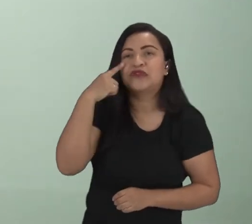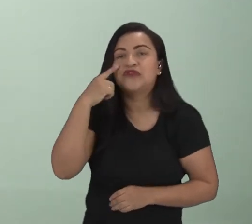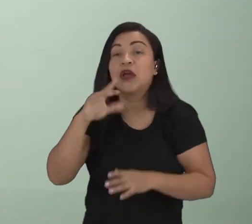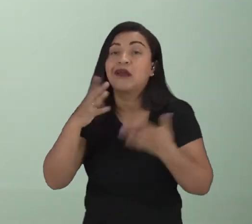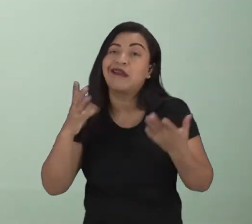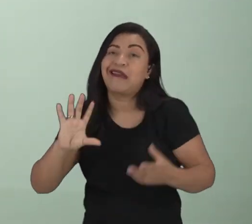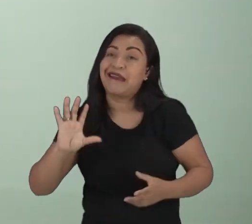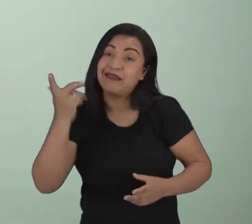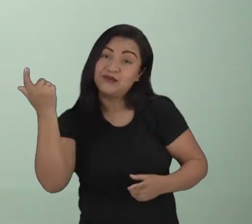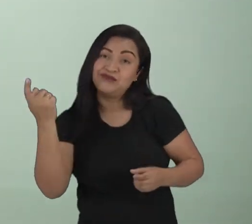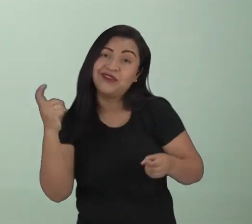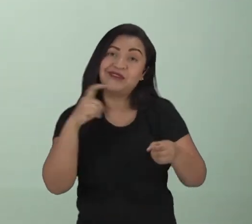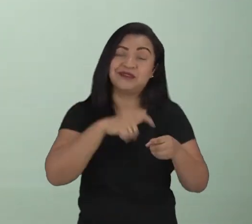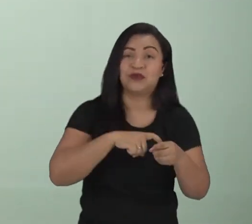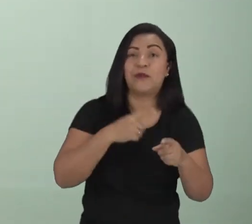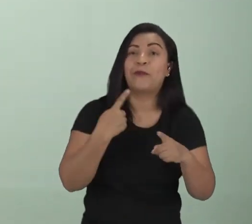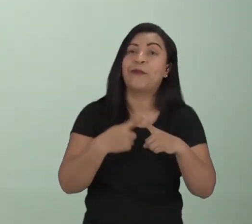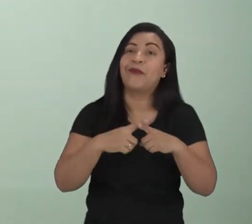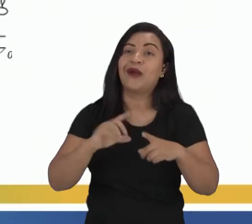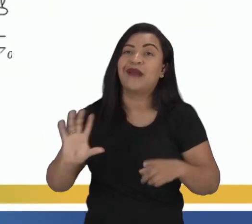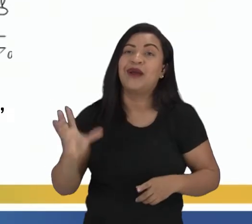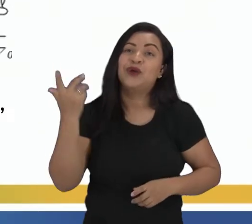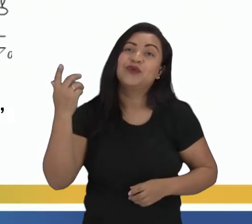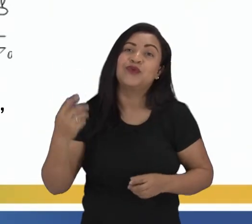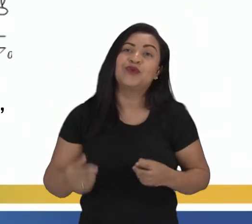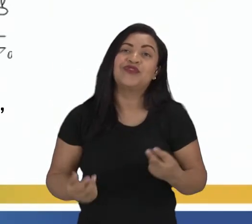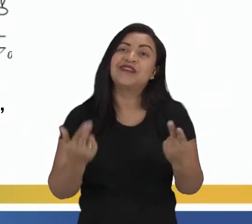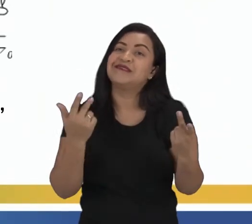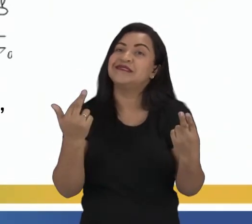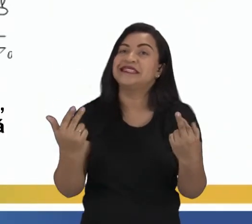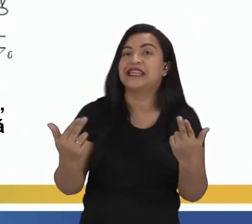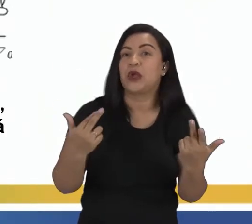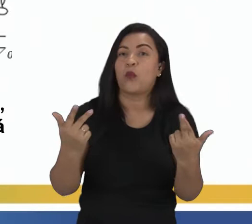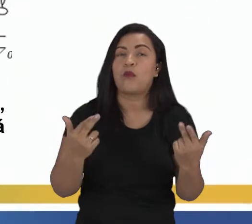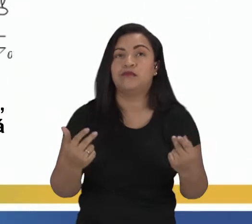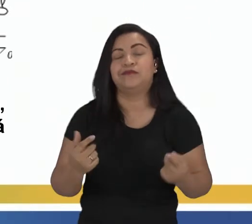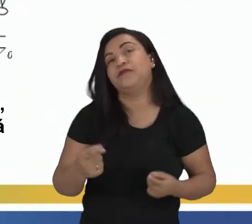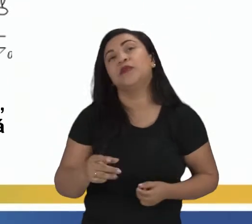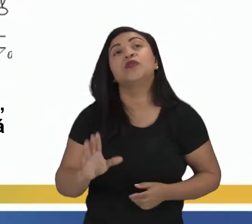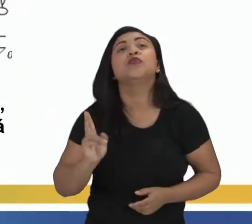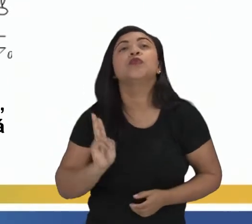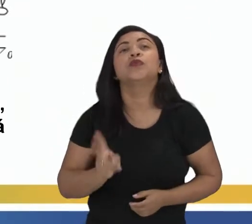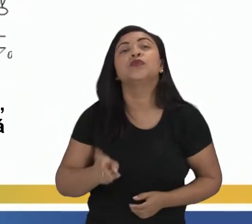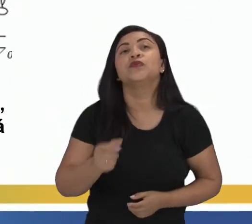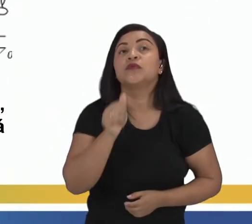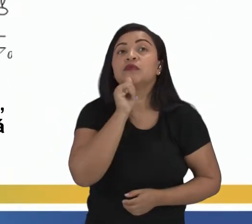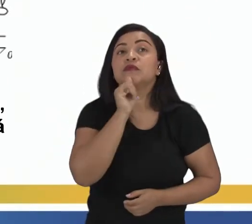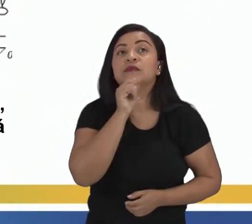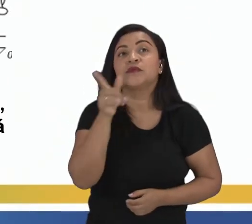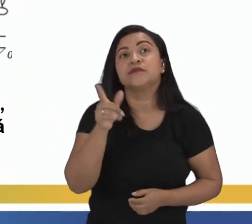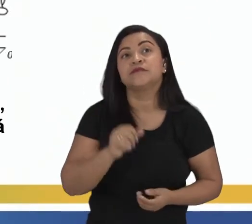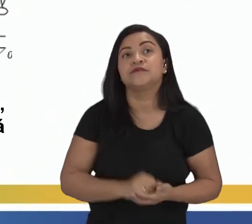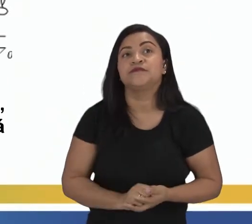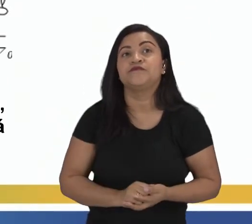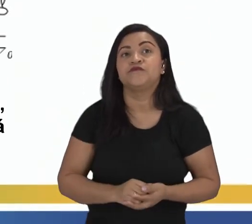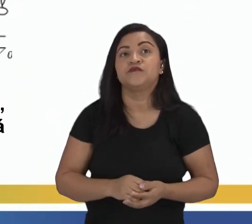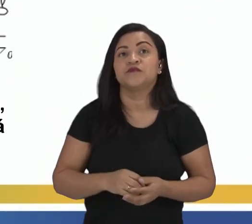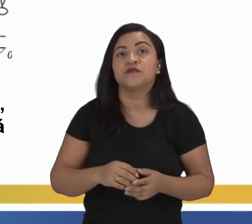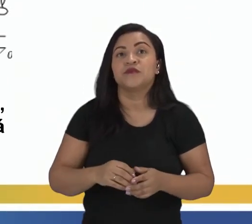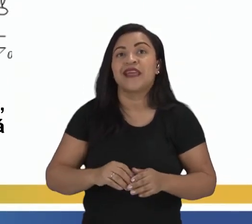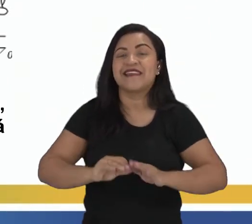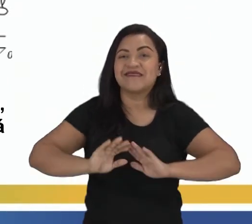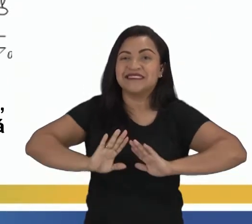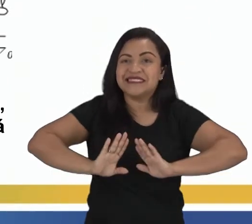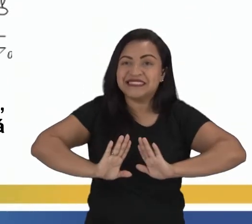elas surgem simultaneamente. Então, continuando os nossos exemplos, nós temos aí, ao empurrarmos um